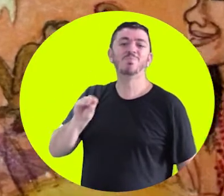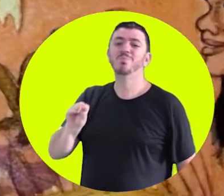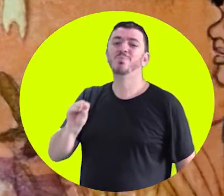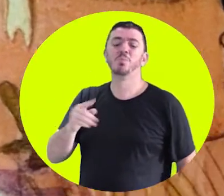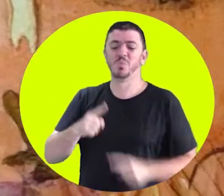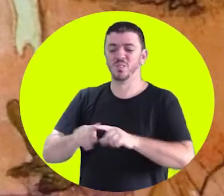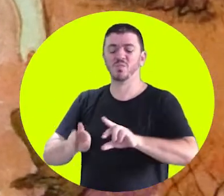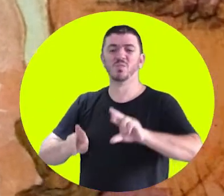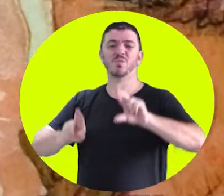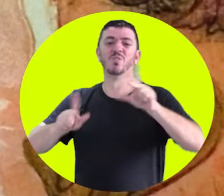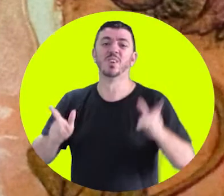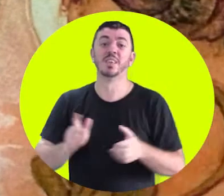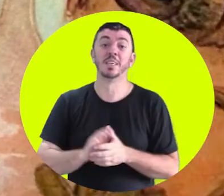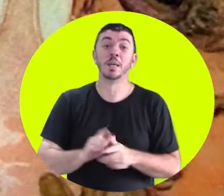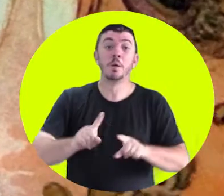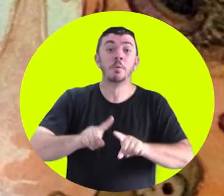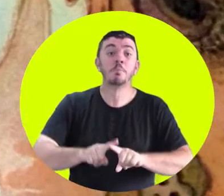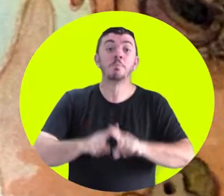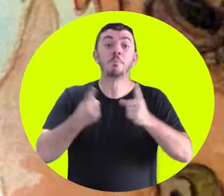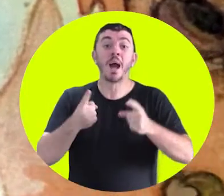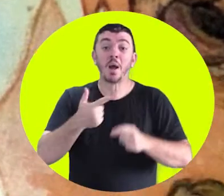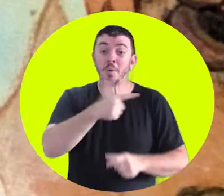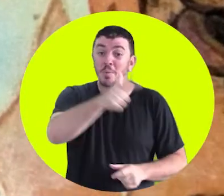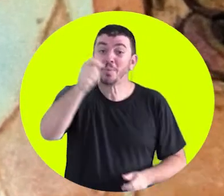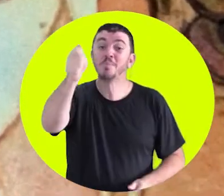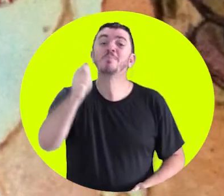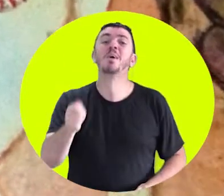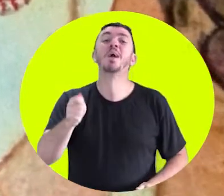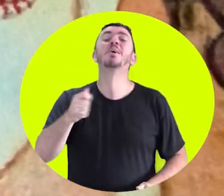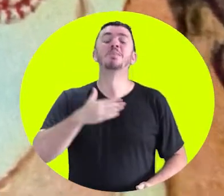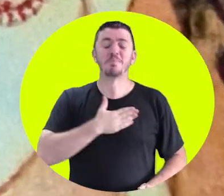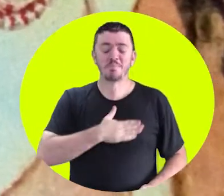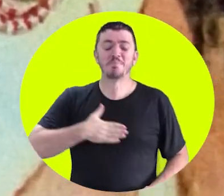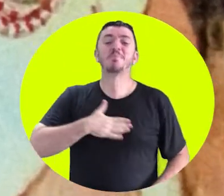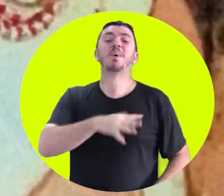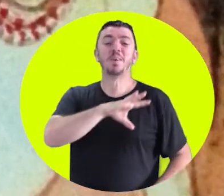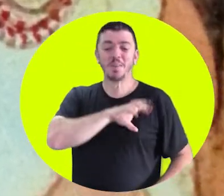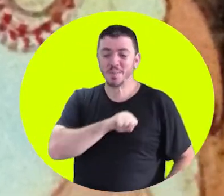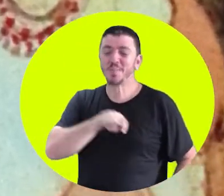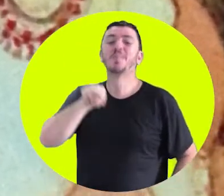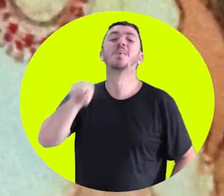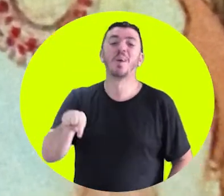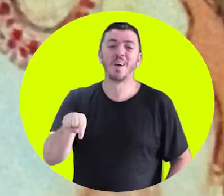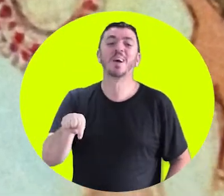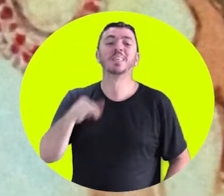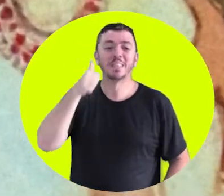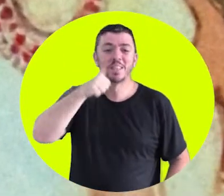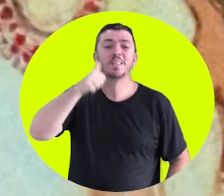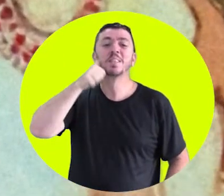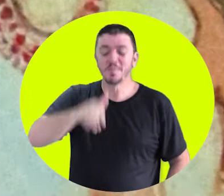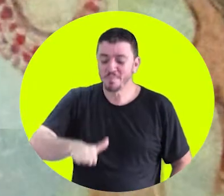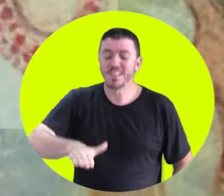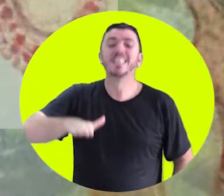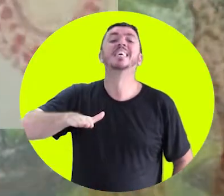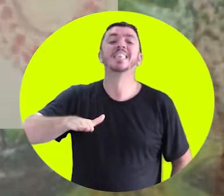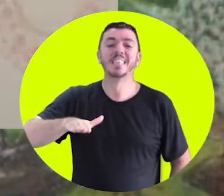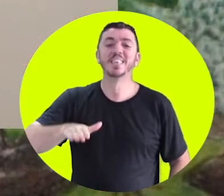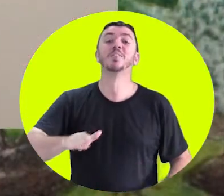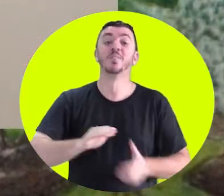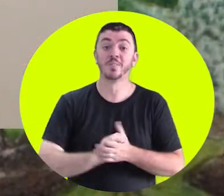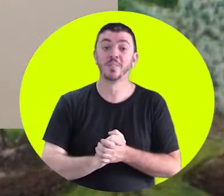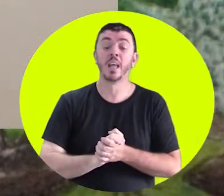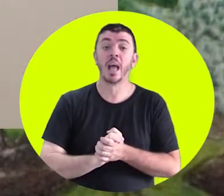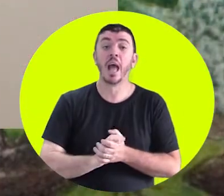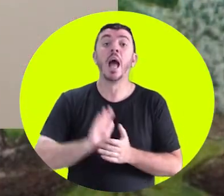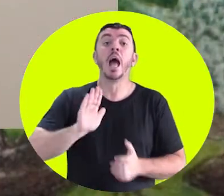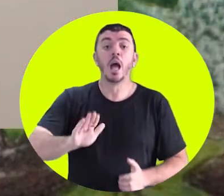desprezo. Mas Mani era querida por todos na aldeia. Os outros índios não se importavam que Mani fosse diferente e gostavam muito dela. Mani